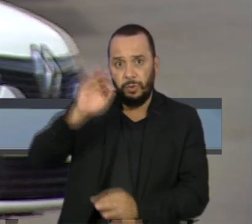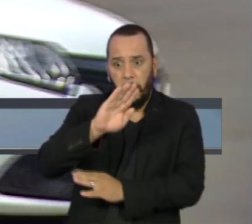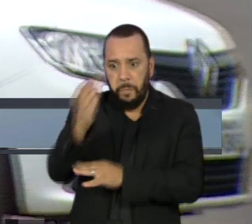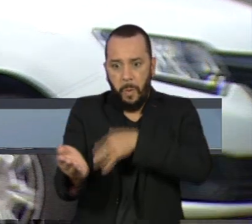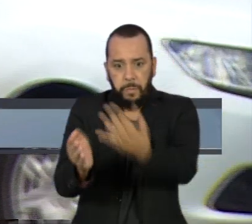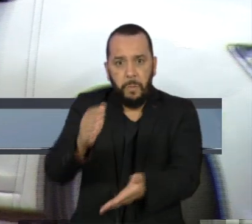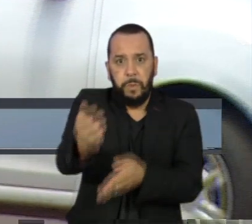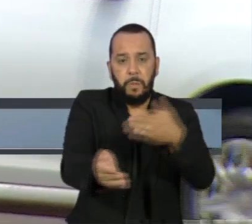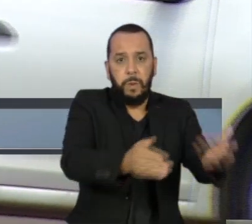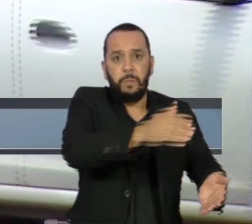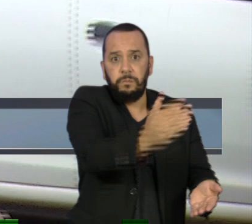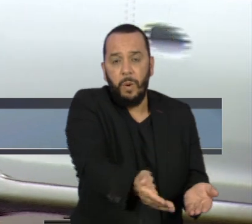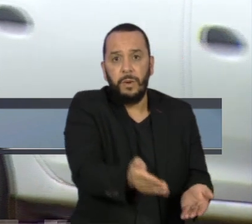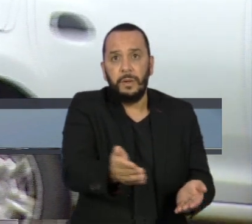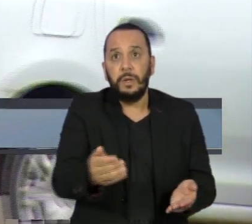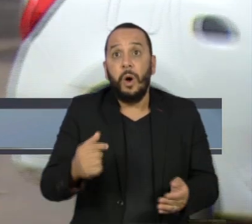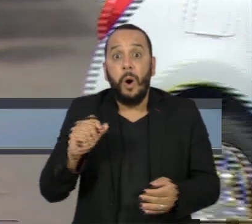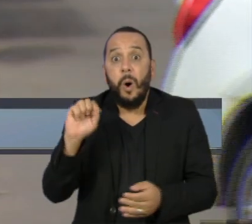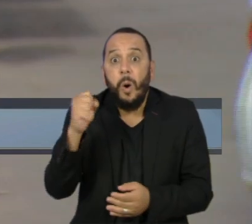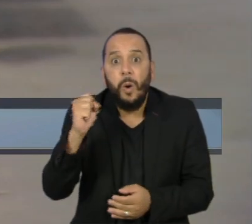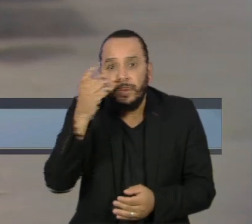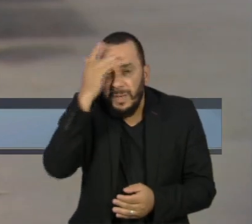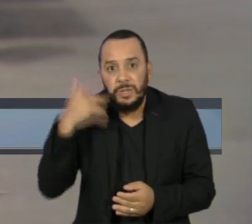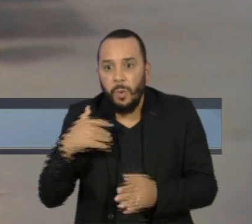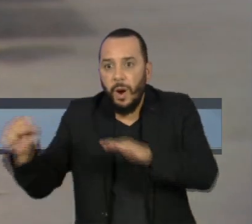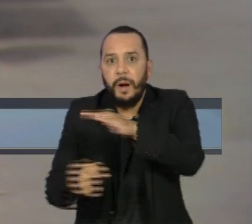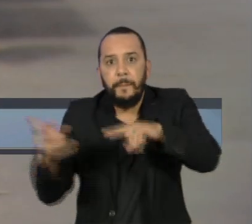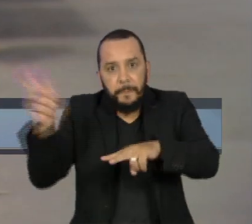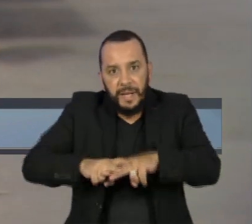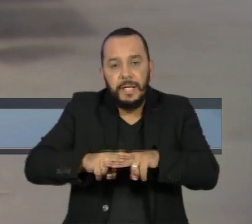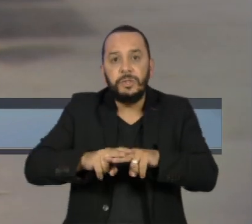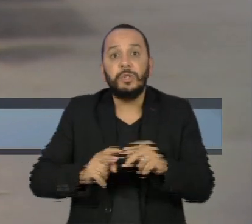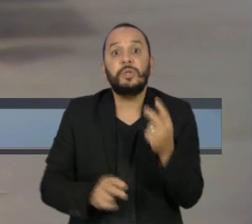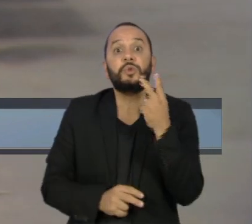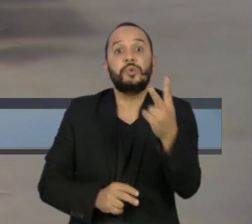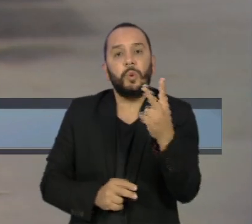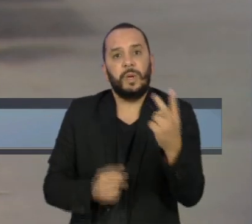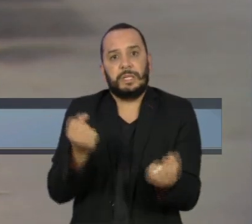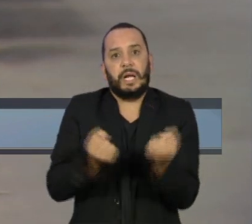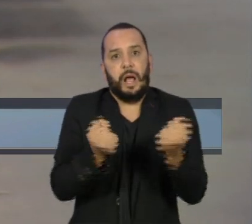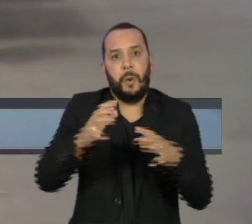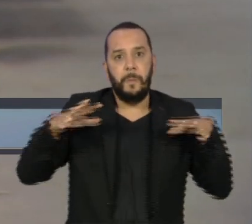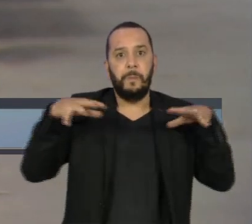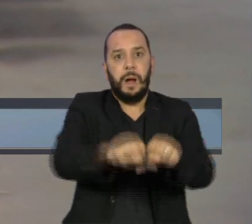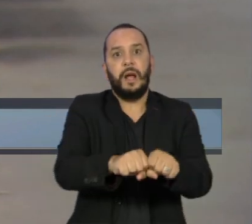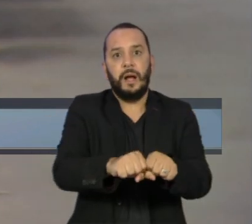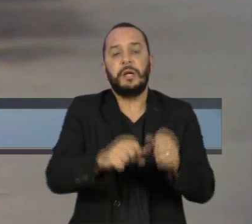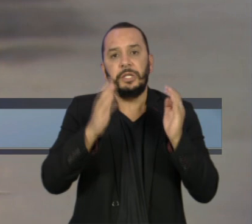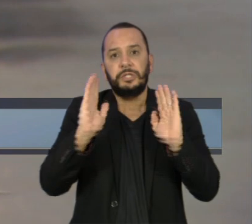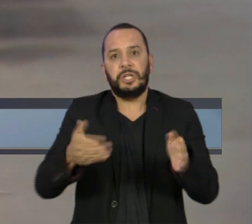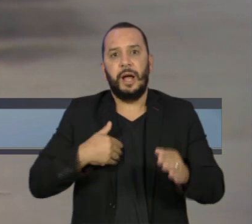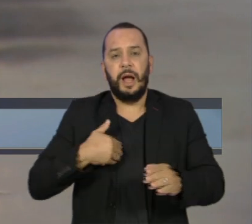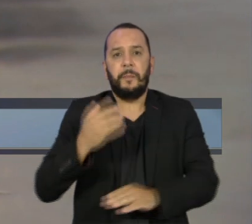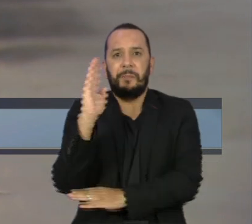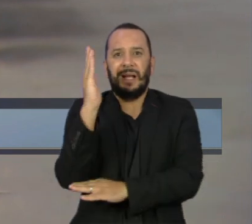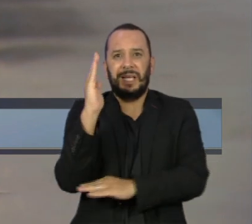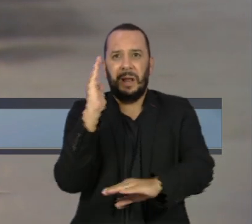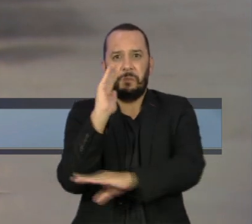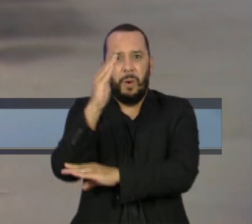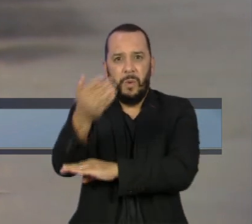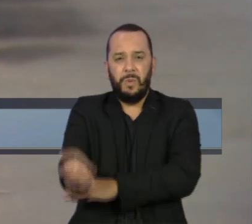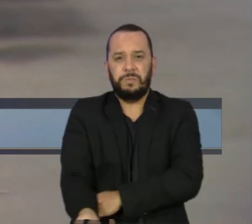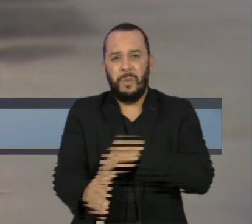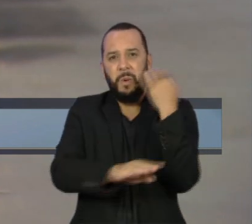flagrantes e dois veículos recuperados Esse foi o saldo de uma mega Operação realizada pela Polícia Rodoviária